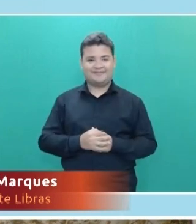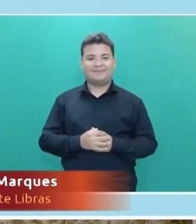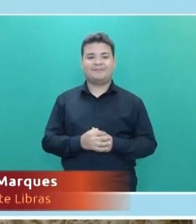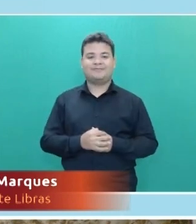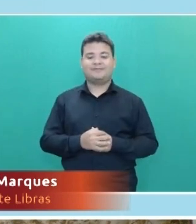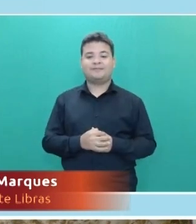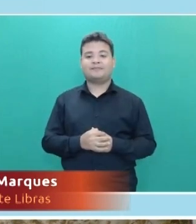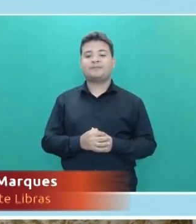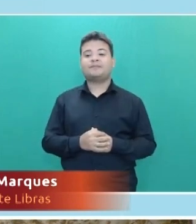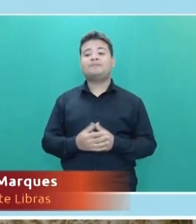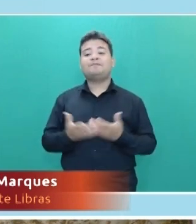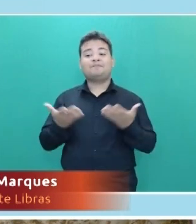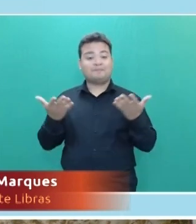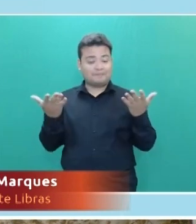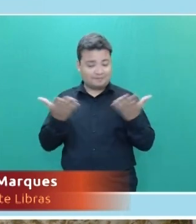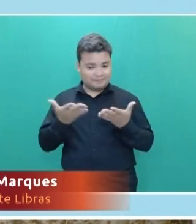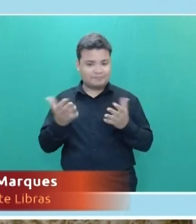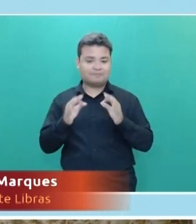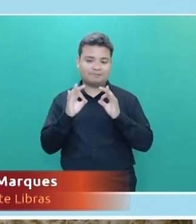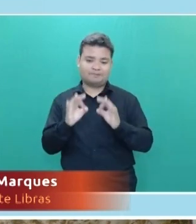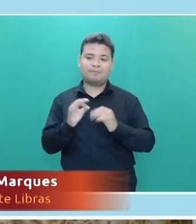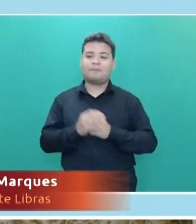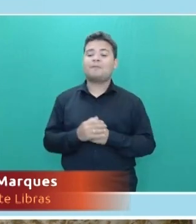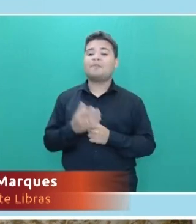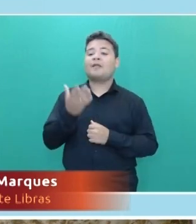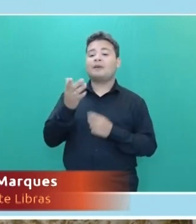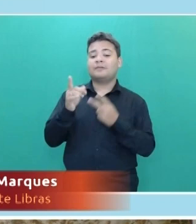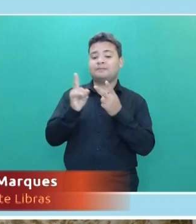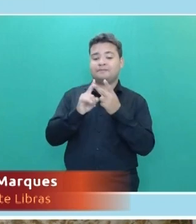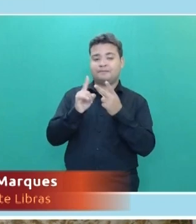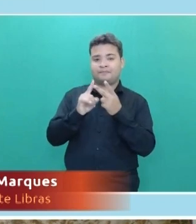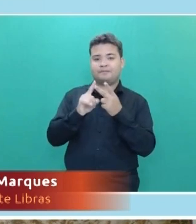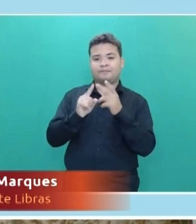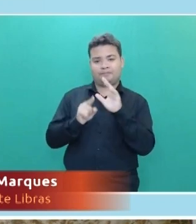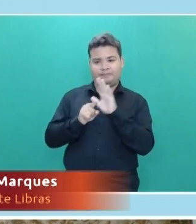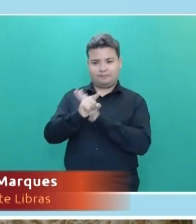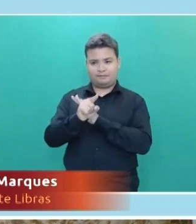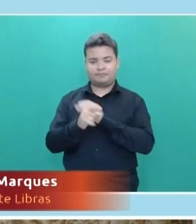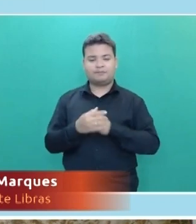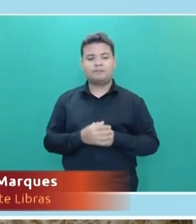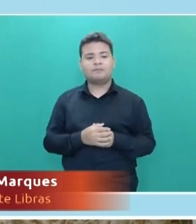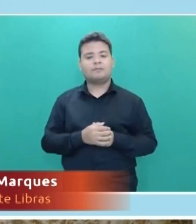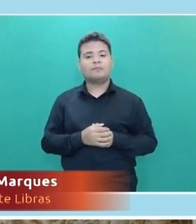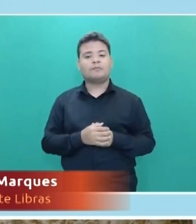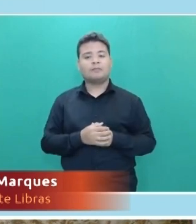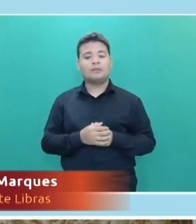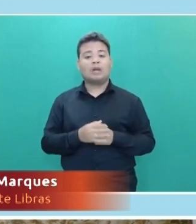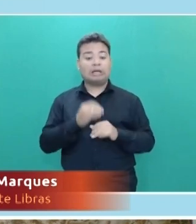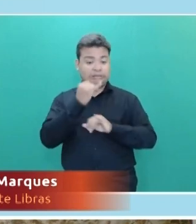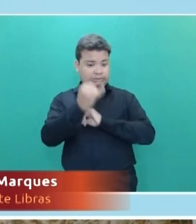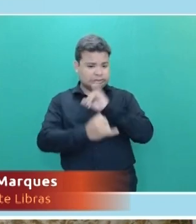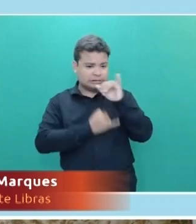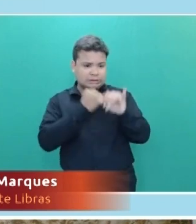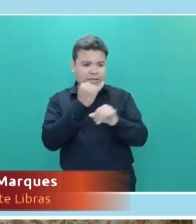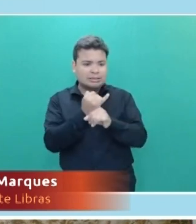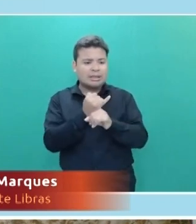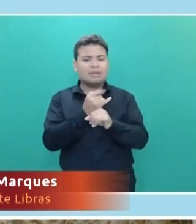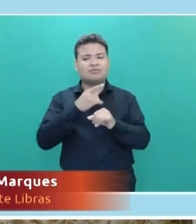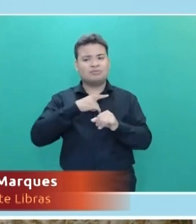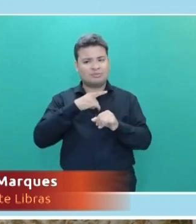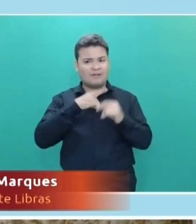Bom, agora sim, queria falar um pouquinho, Fernando, a respeito dessa violência que tem se propagado muito pela internet, né?